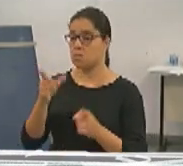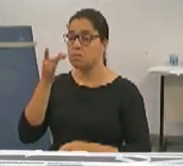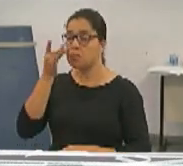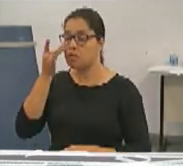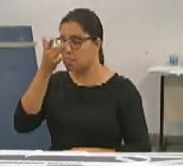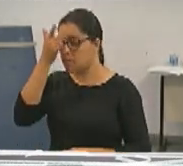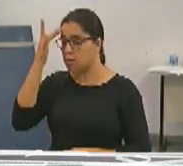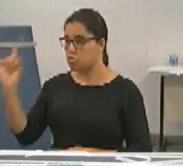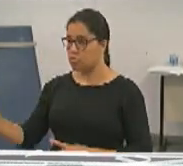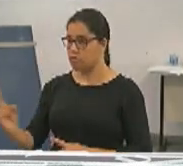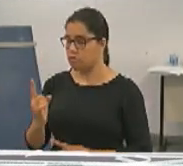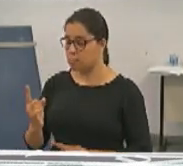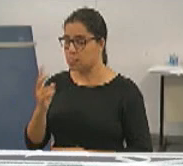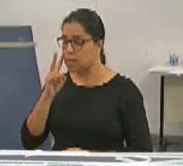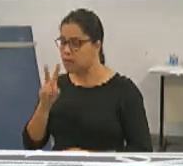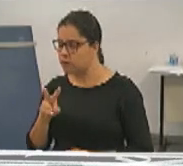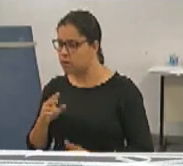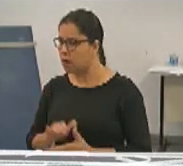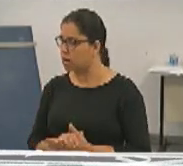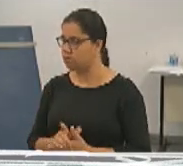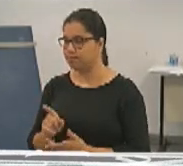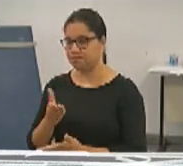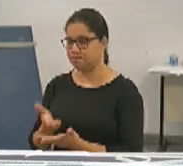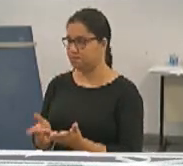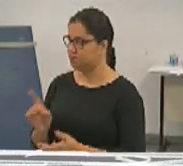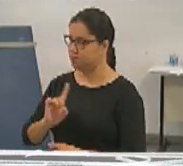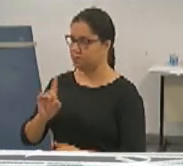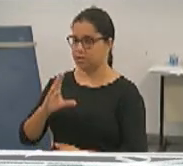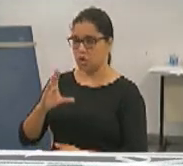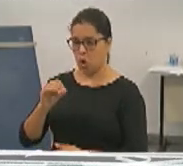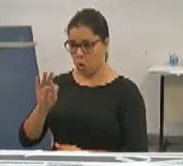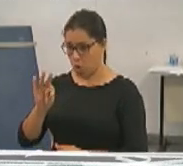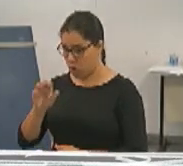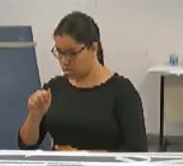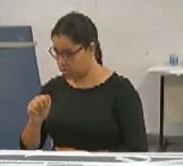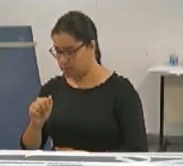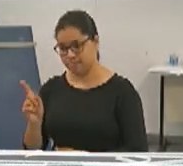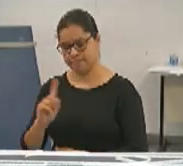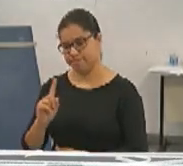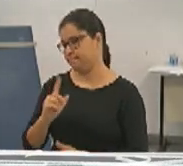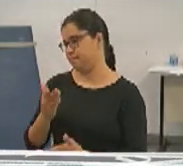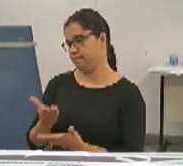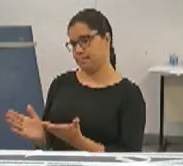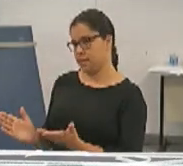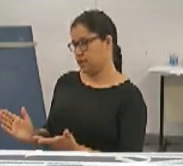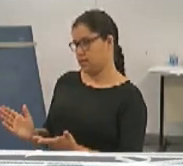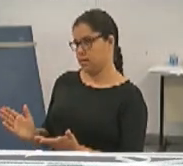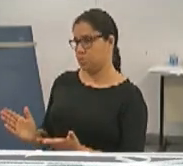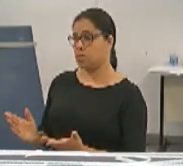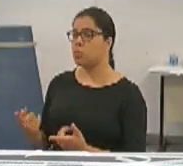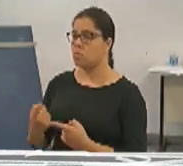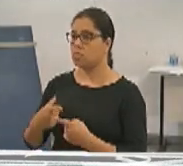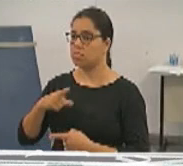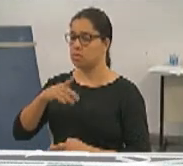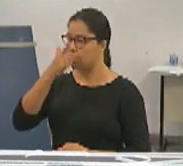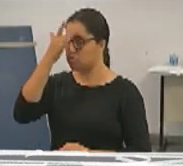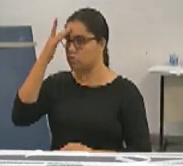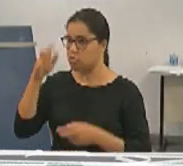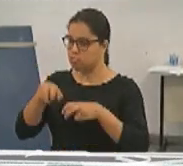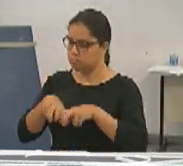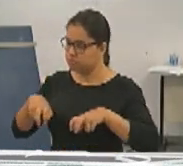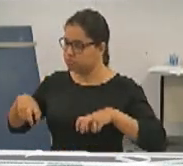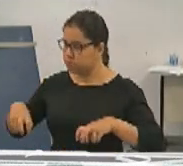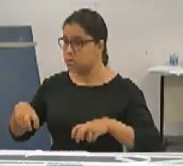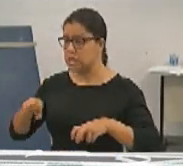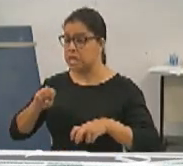a pessoa que ela não passa na comissão de heteroidentificação, passa na comissão, passa no recurso, ela pode entrar no